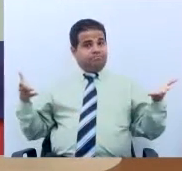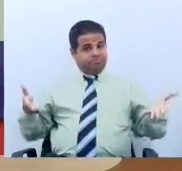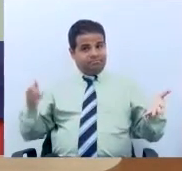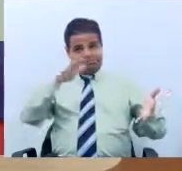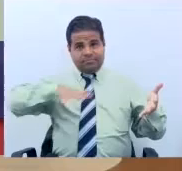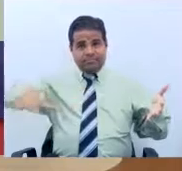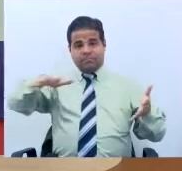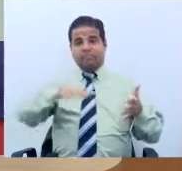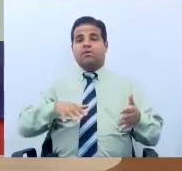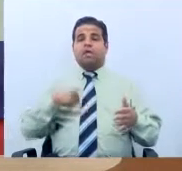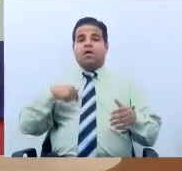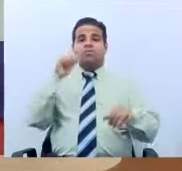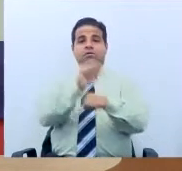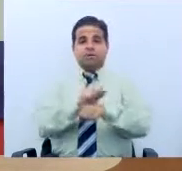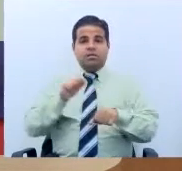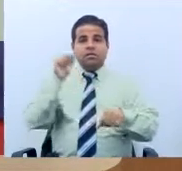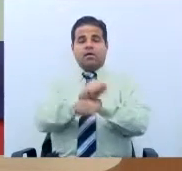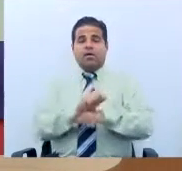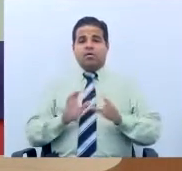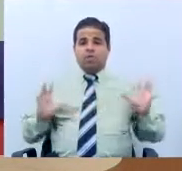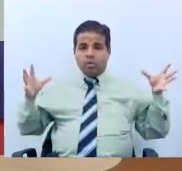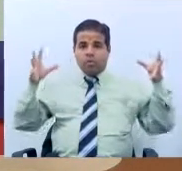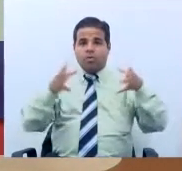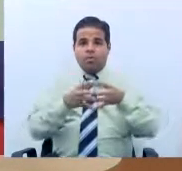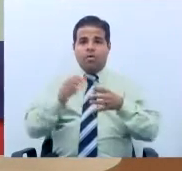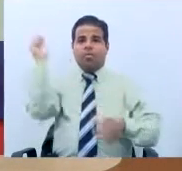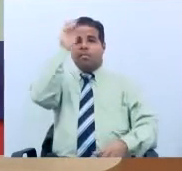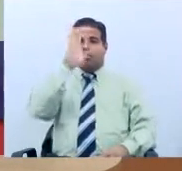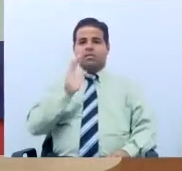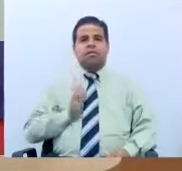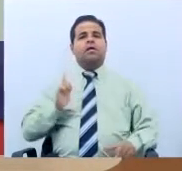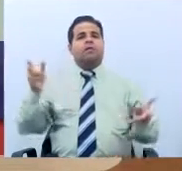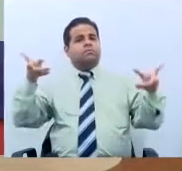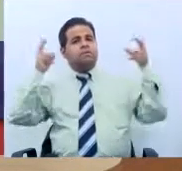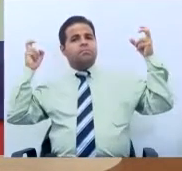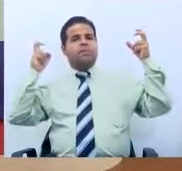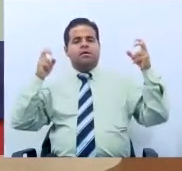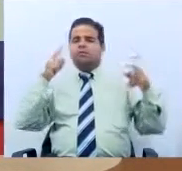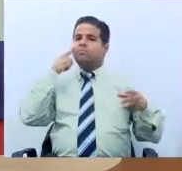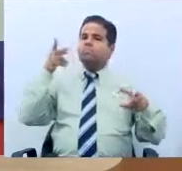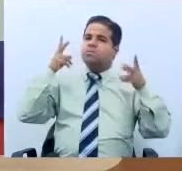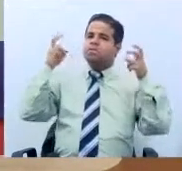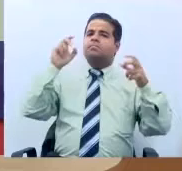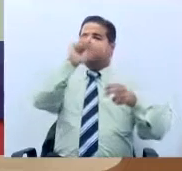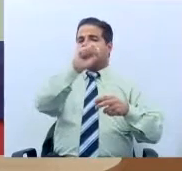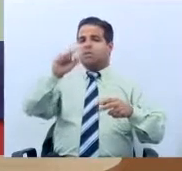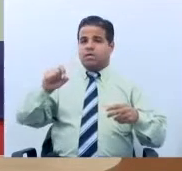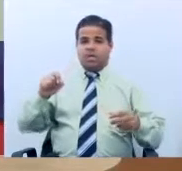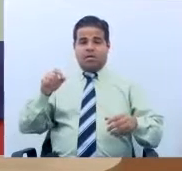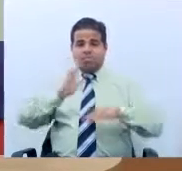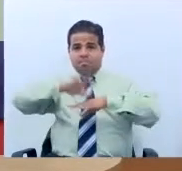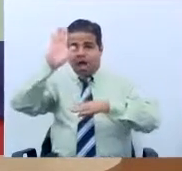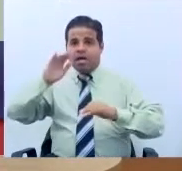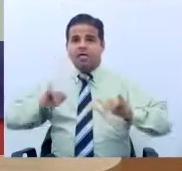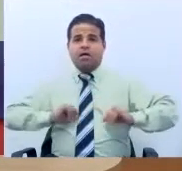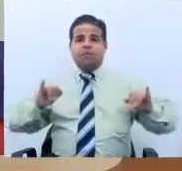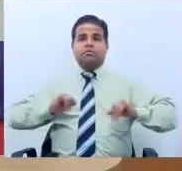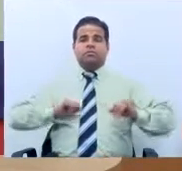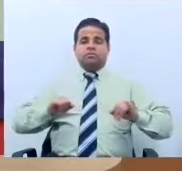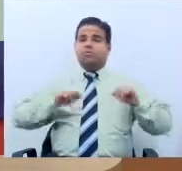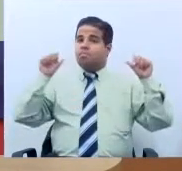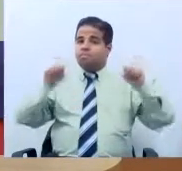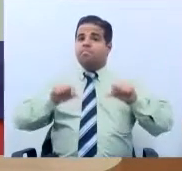democracia. Espero que o povo brasileiro tenha discernimento para entender esse momento, que quem mais vai sofrer e quem vai